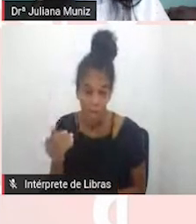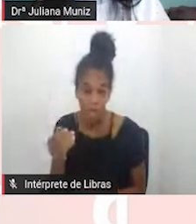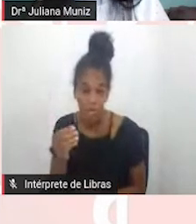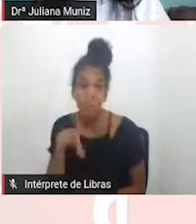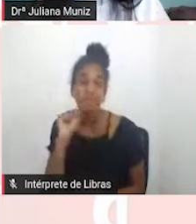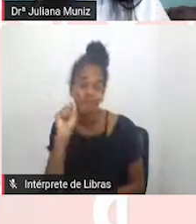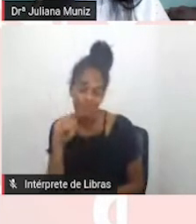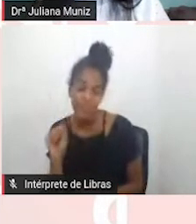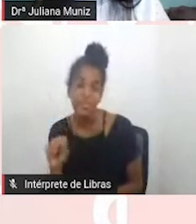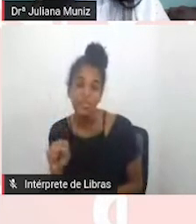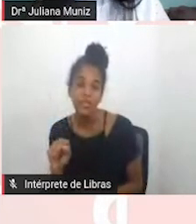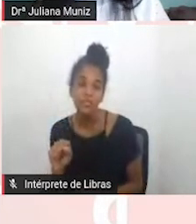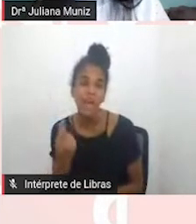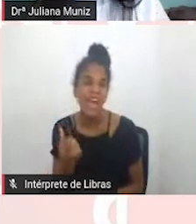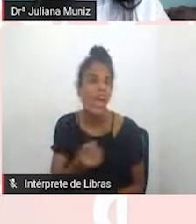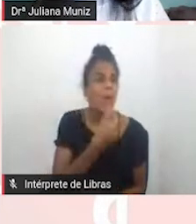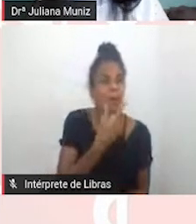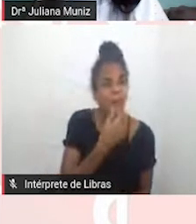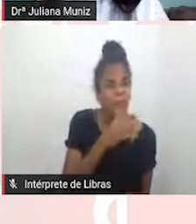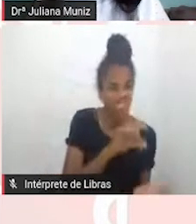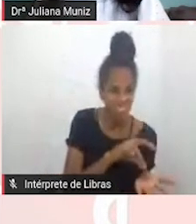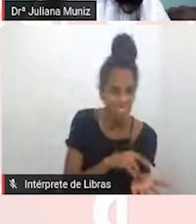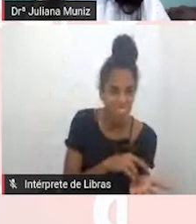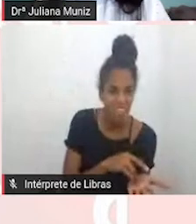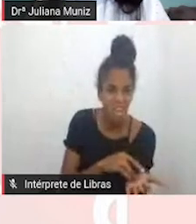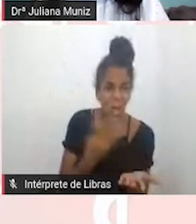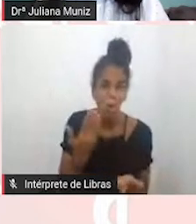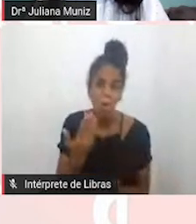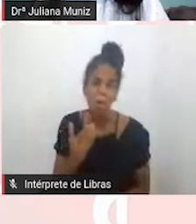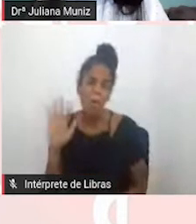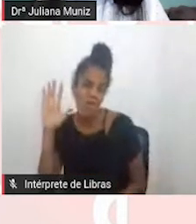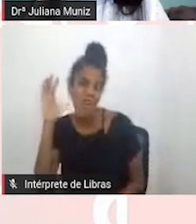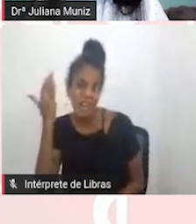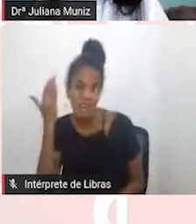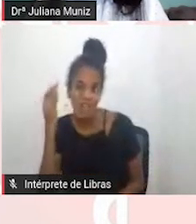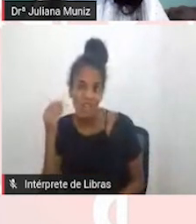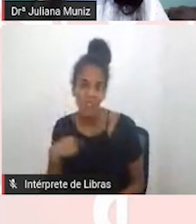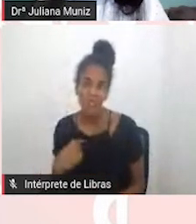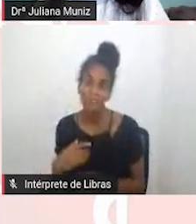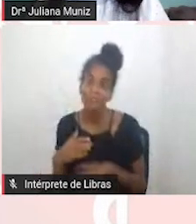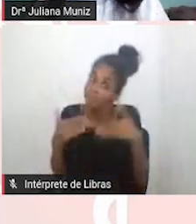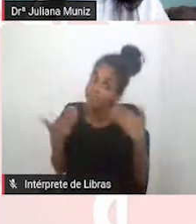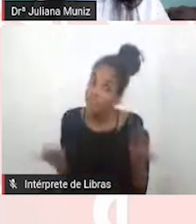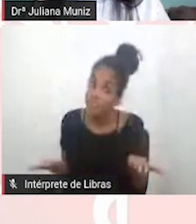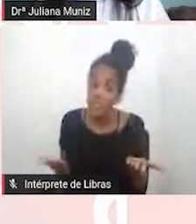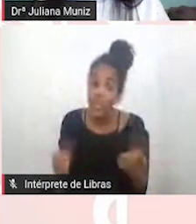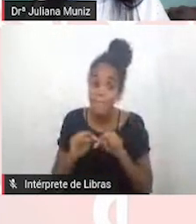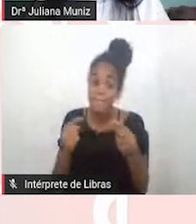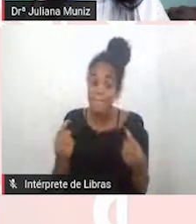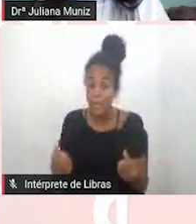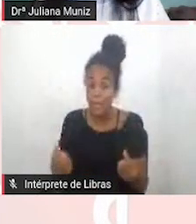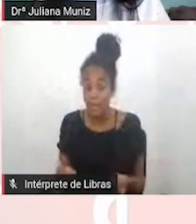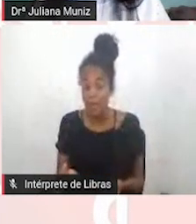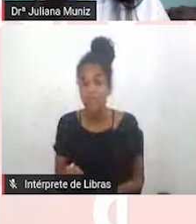paciente que já está doente há tempo, já está grave, já vai ser internado. Mas talvez tenha algum benefício sendo usado inicialmente. Mas, enfim, ainda